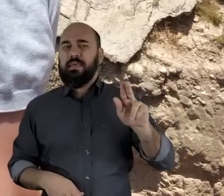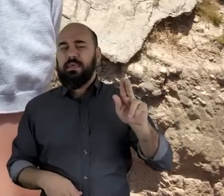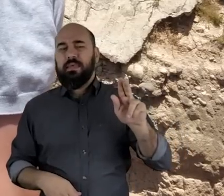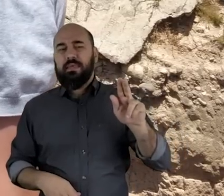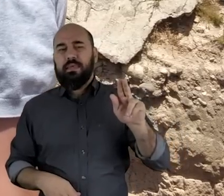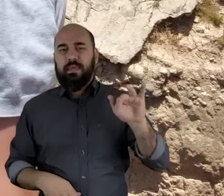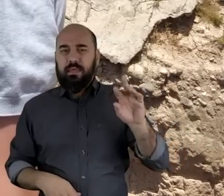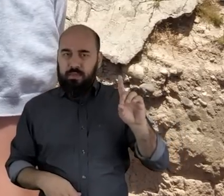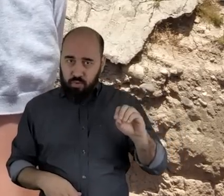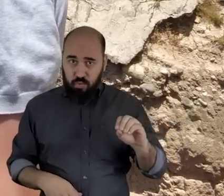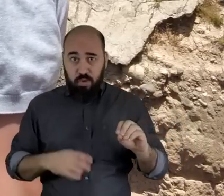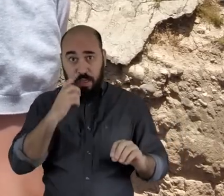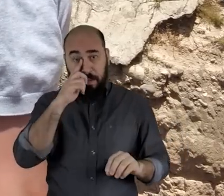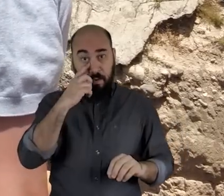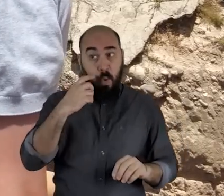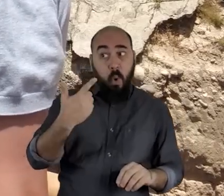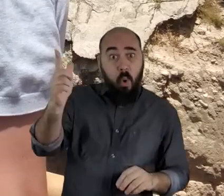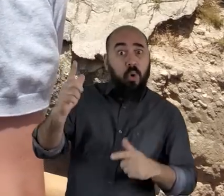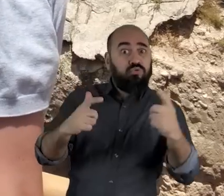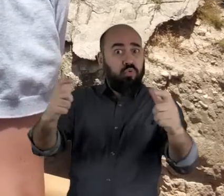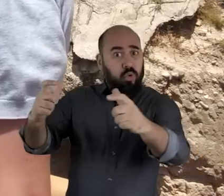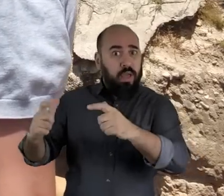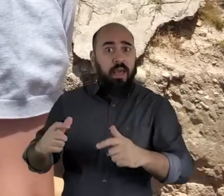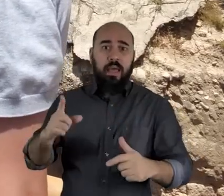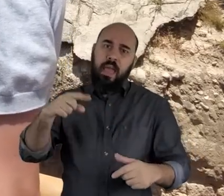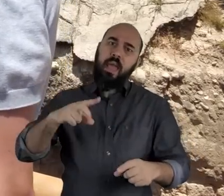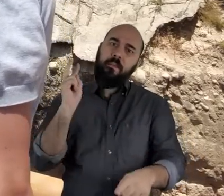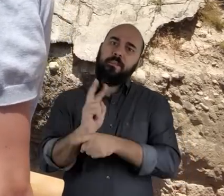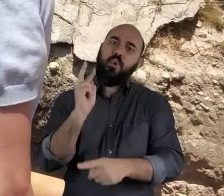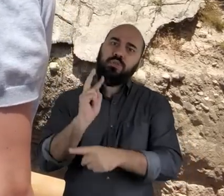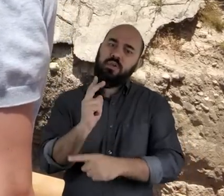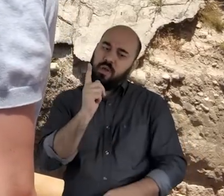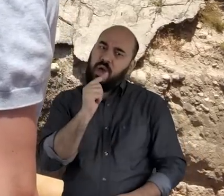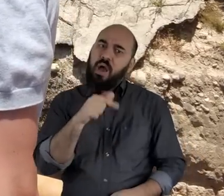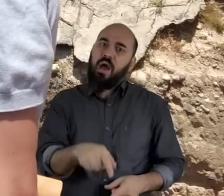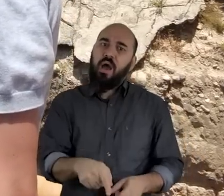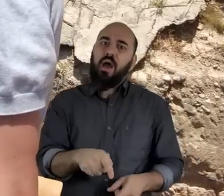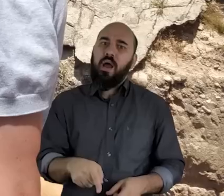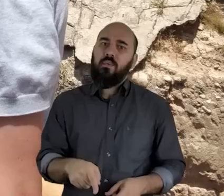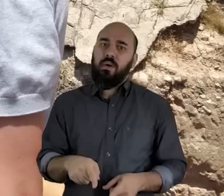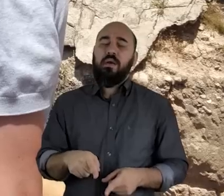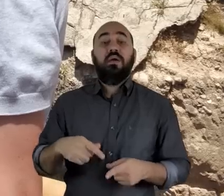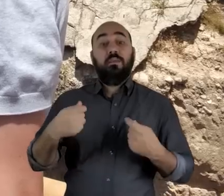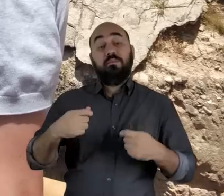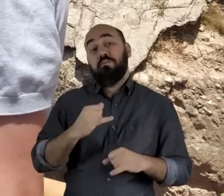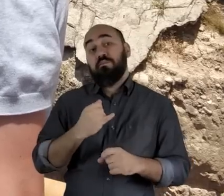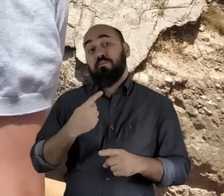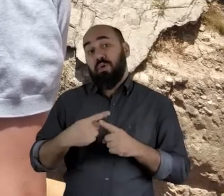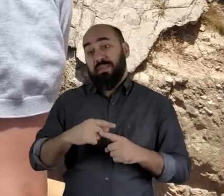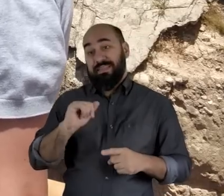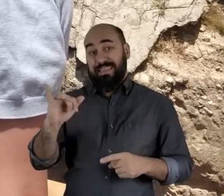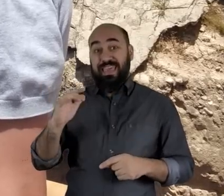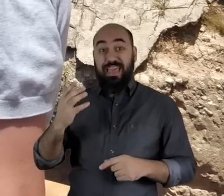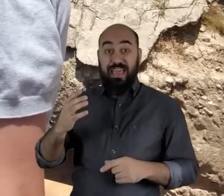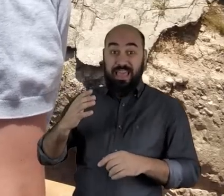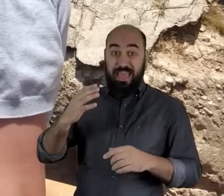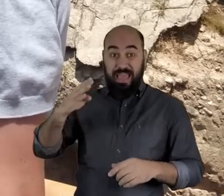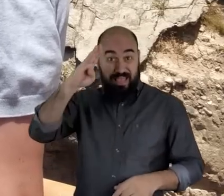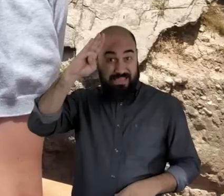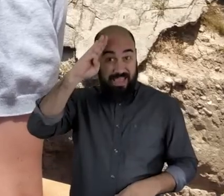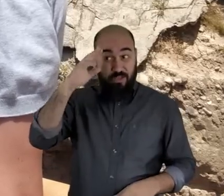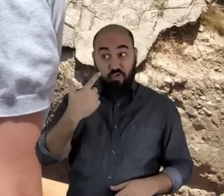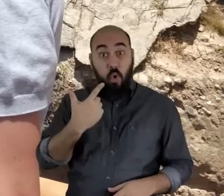a cidade aqui tinha um sistema de água muito bem protegido, porque se ela fosse atacada por algum exército invasor, os exércitos